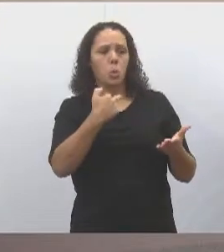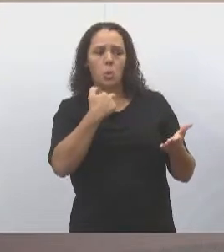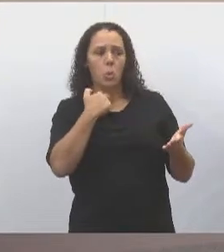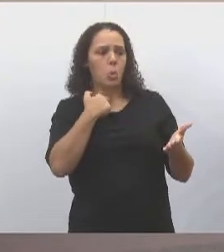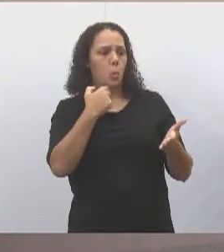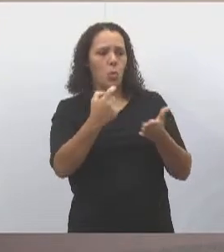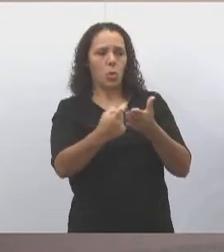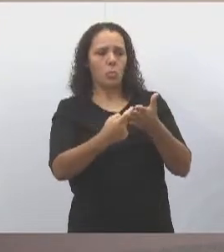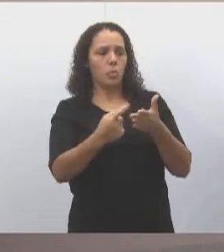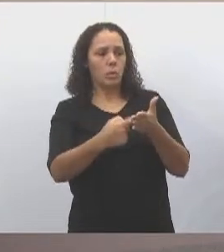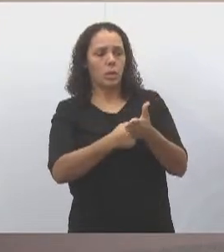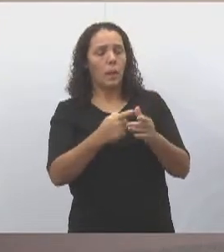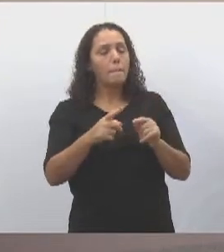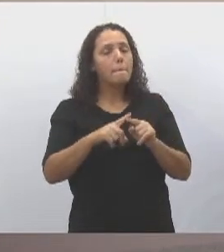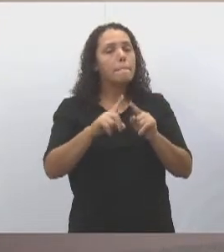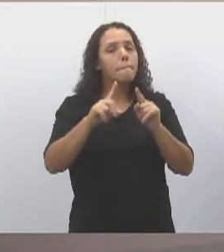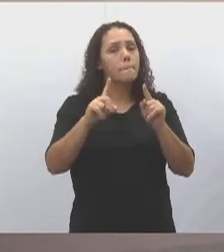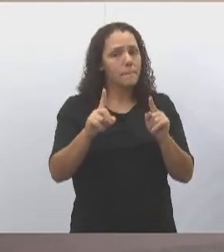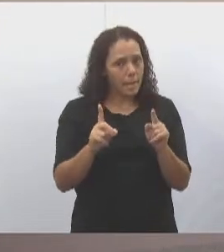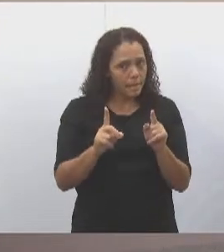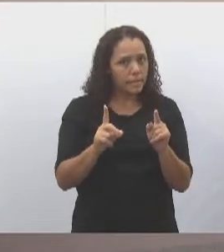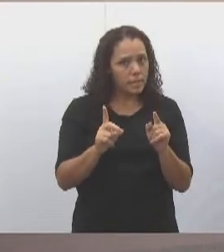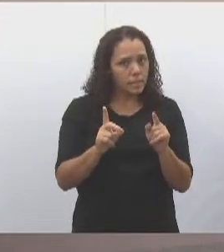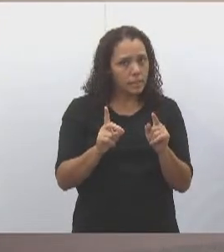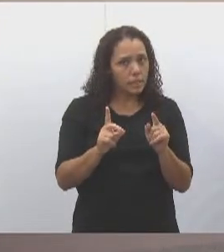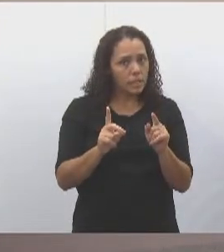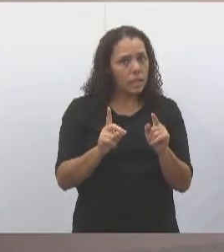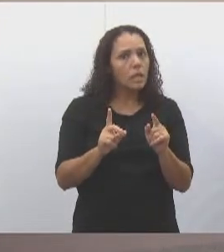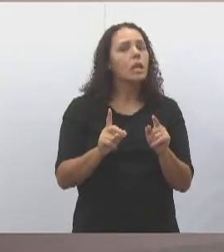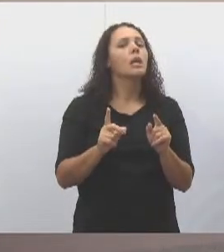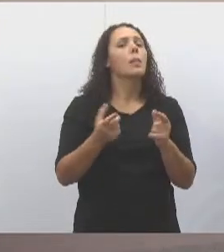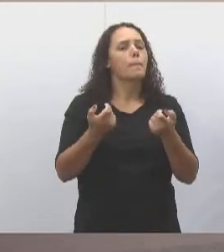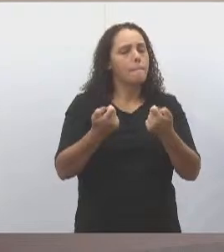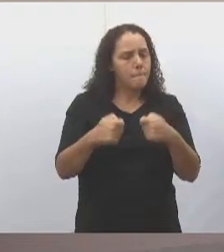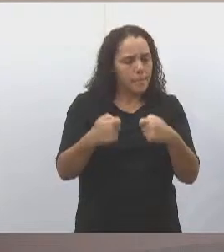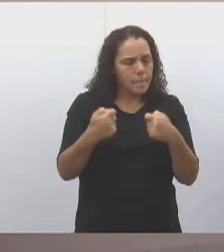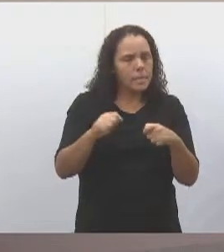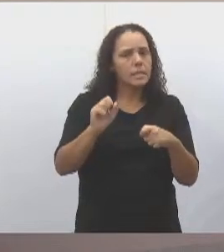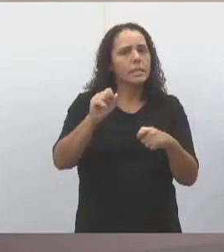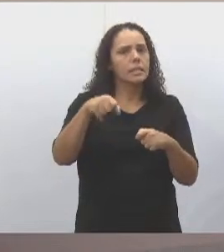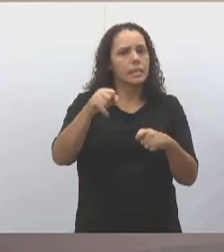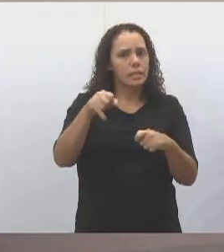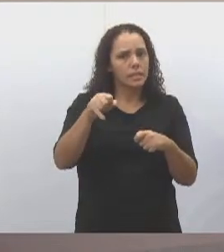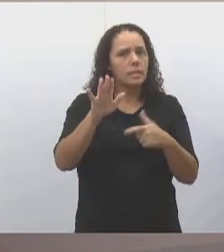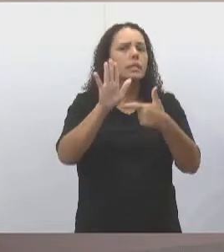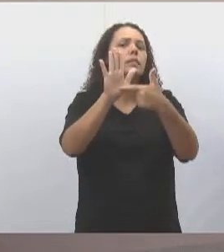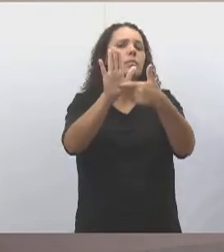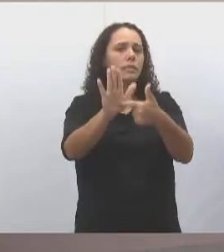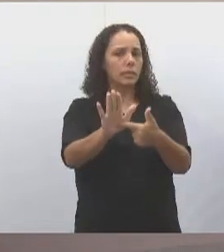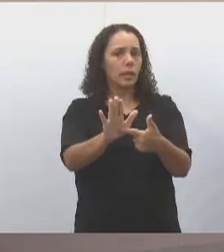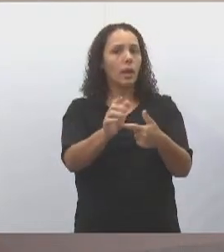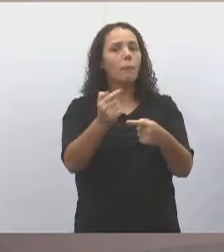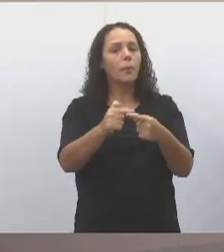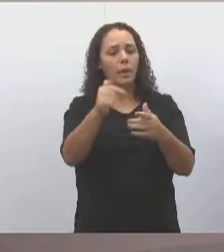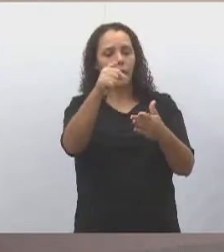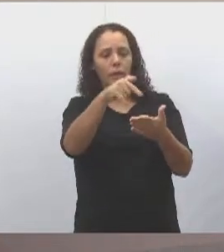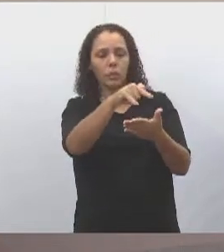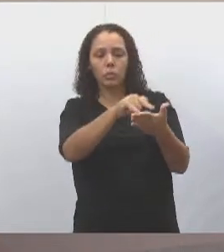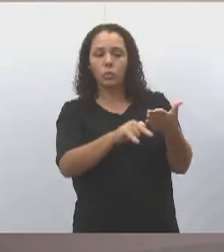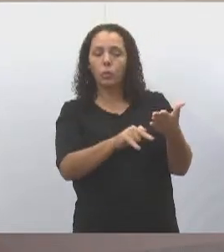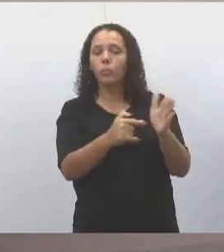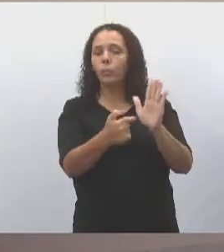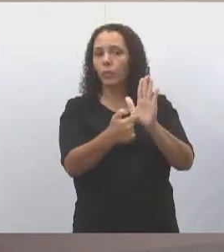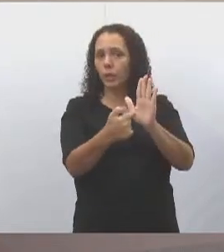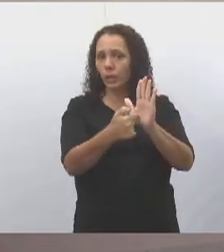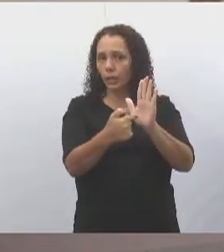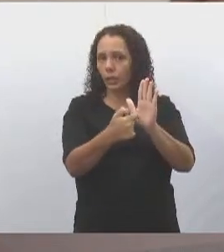aqui. Então, só corrigindo para dizer, deveria estar, porque sempre está aqui no documento que é